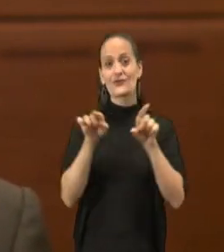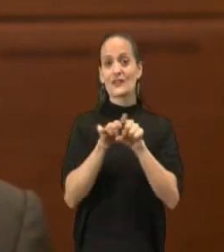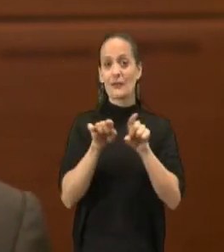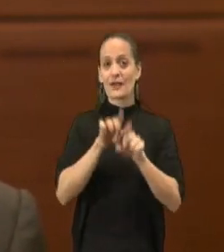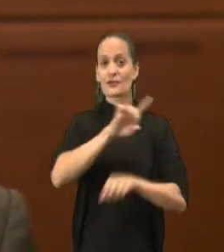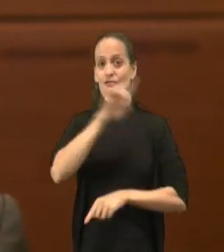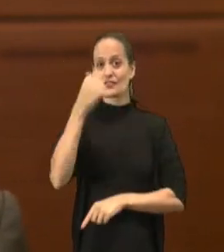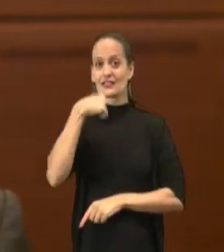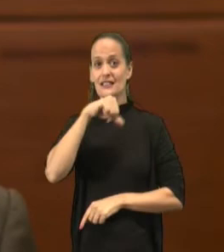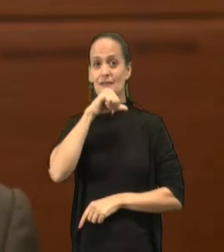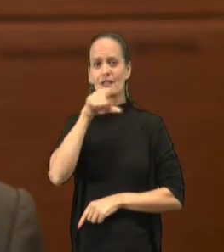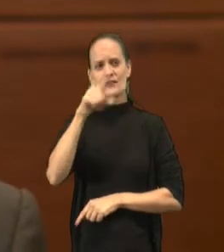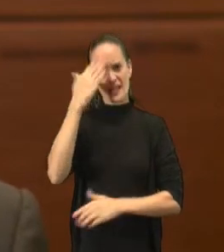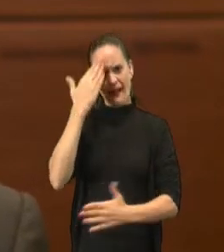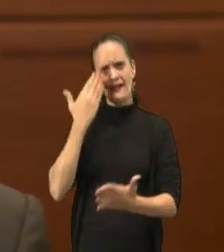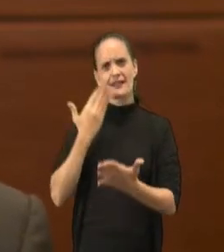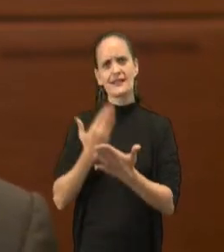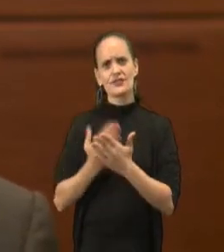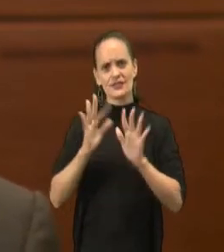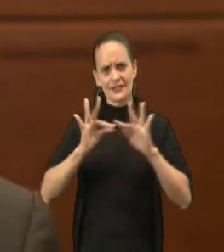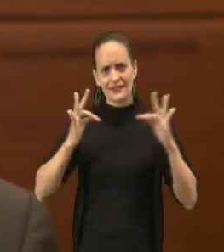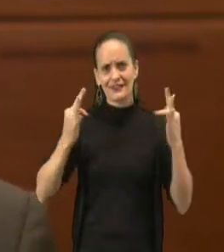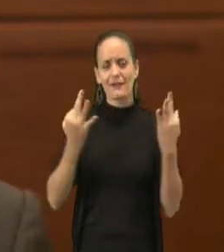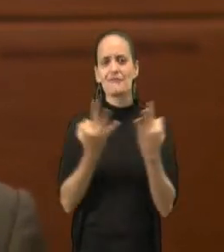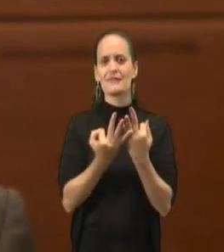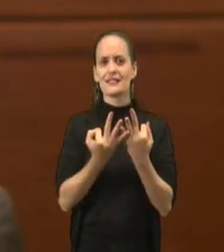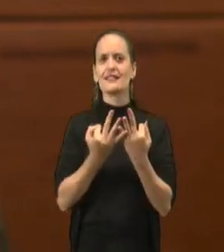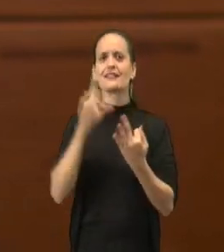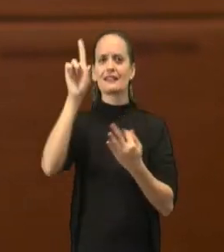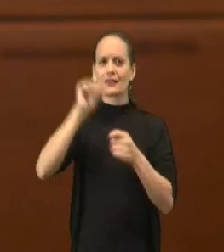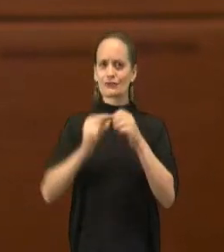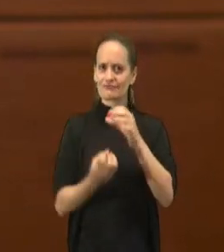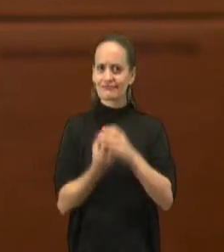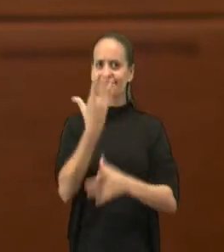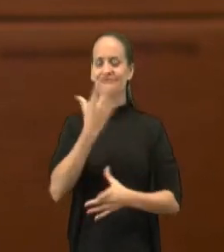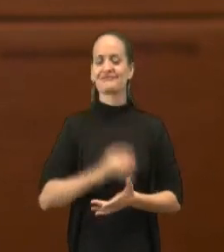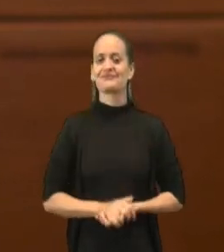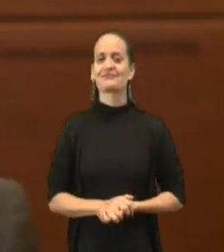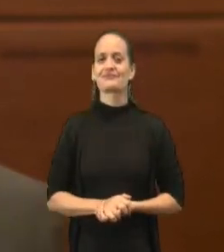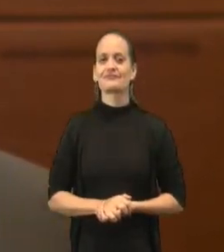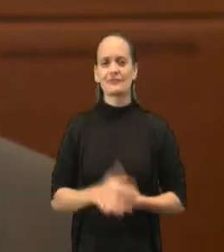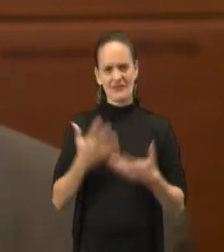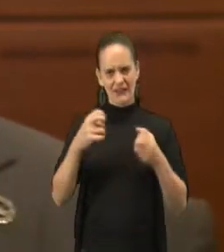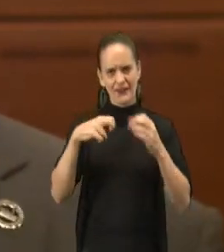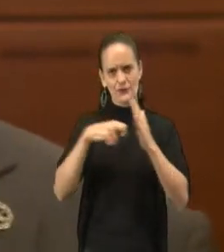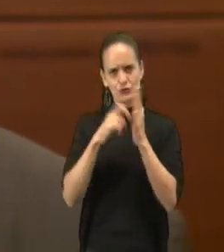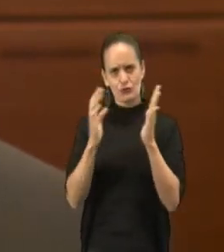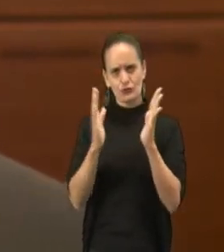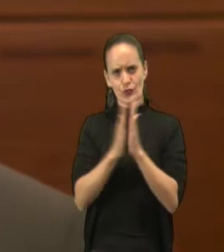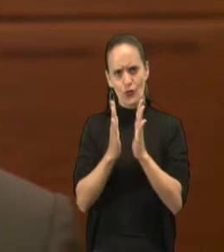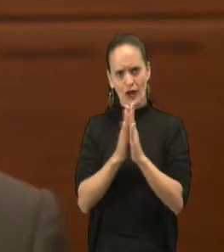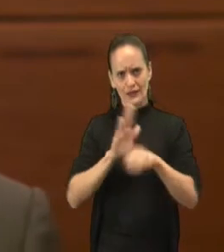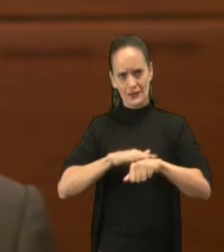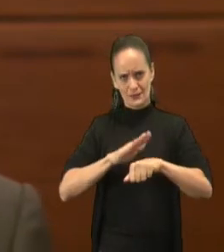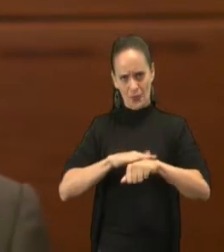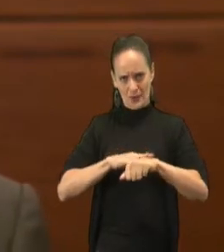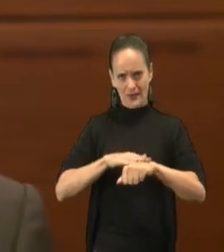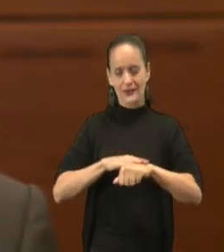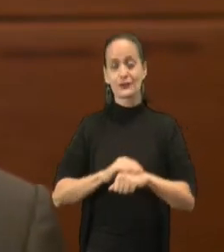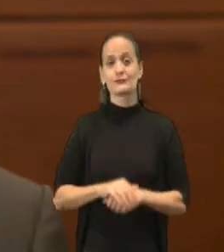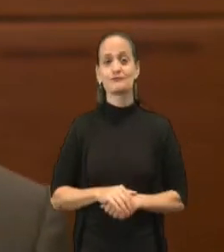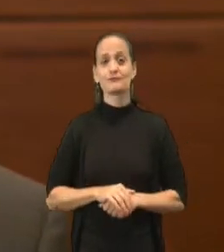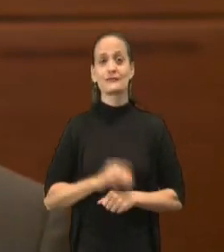luta e tanto acredita na família criada pelo Senhor. Gostaria que vocês fechassem os olhos neste momento de oração. Eu quero